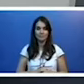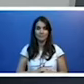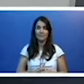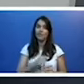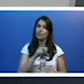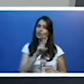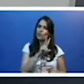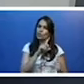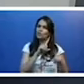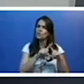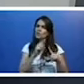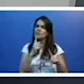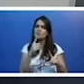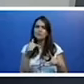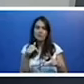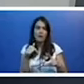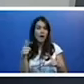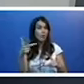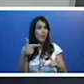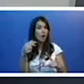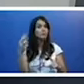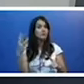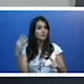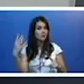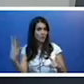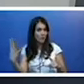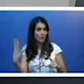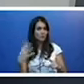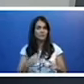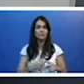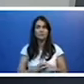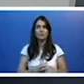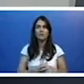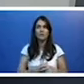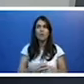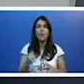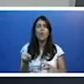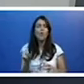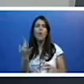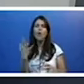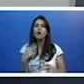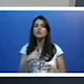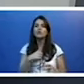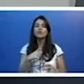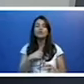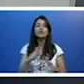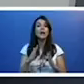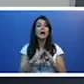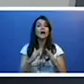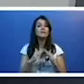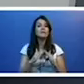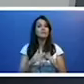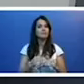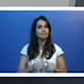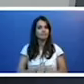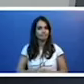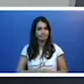vezes 17, quanto que eu teria de casas entrevistadas